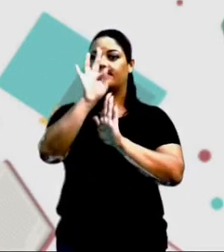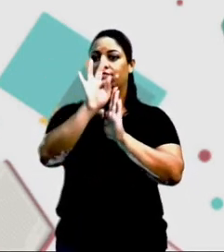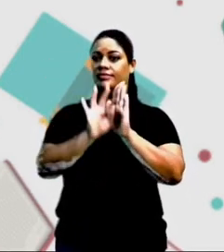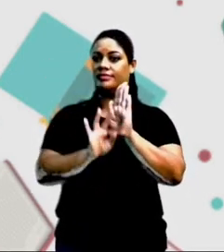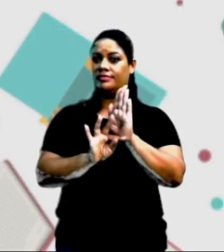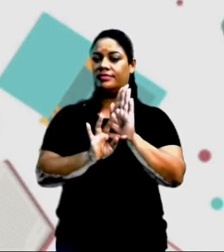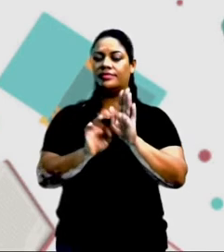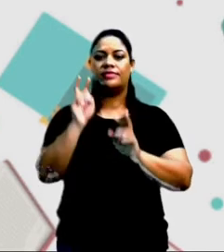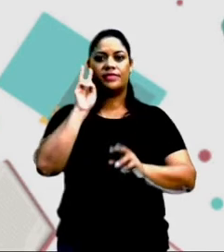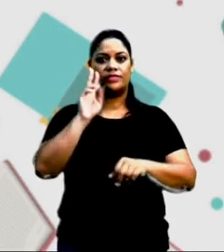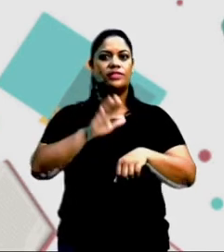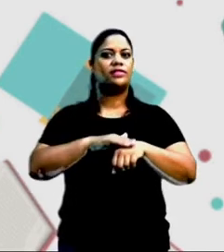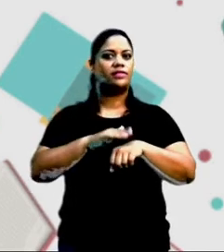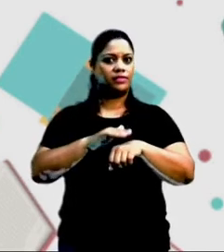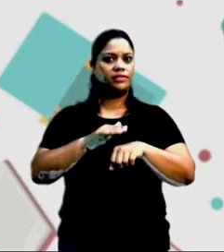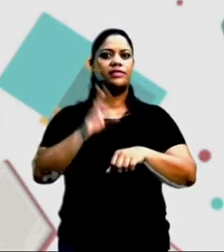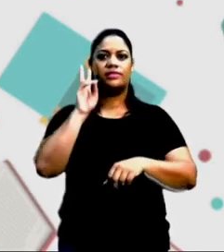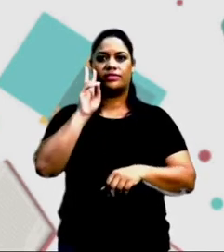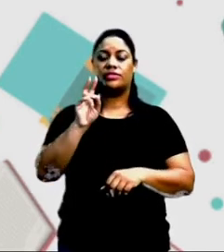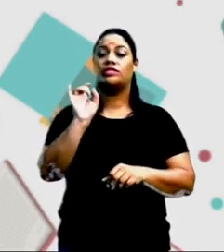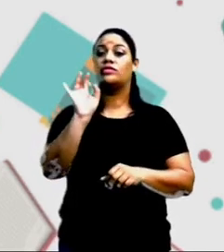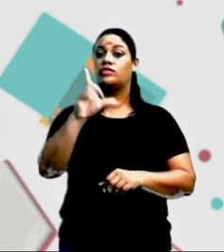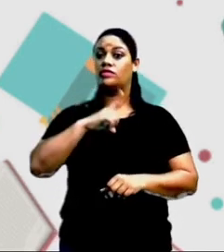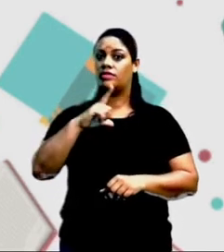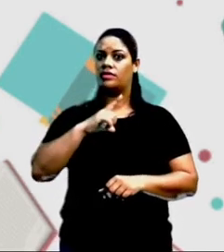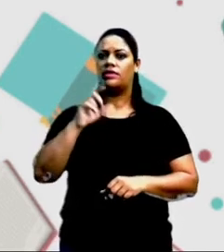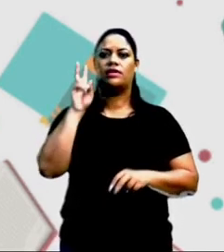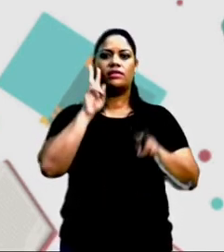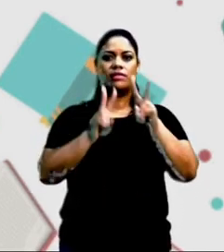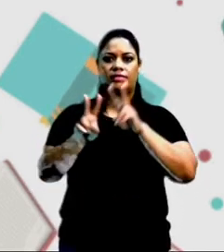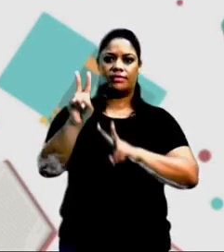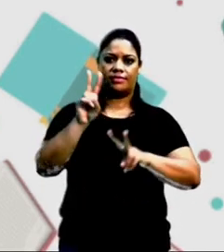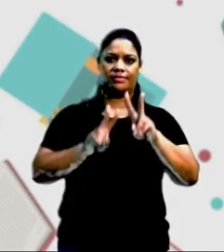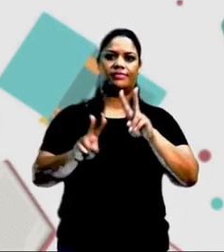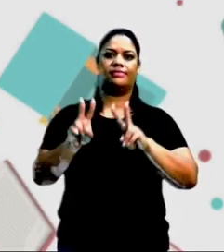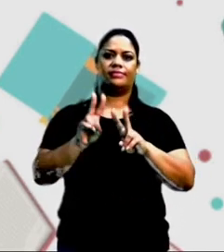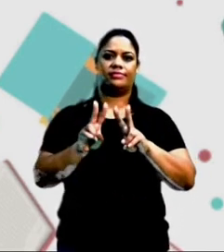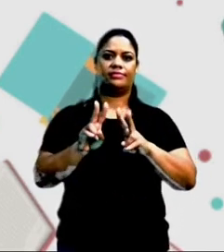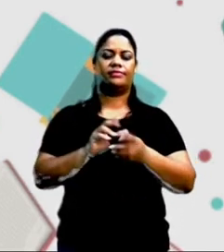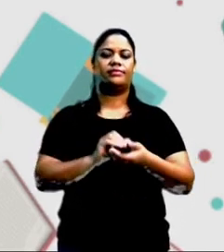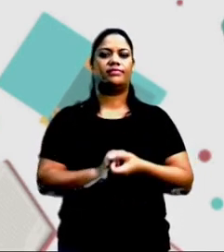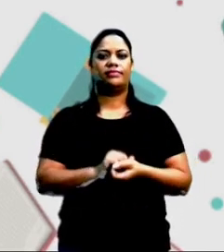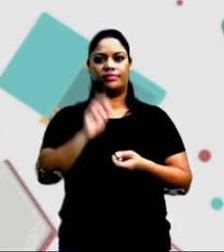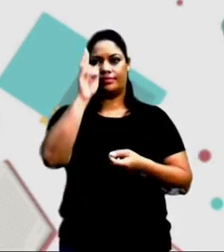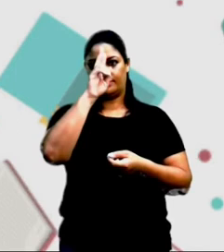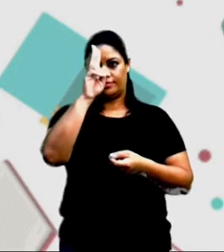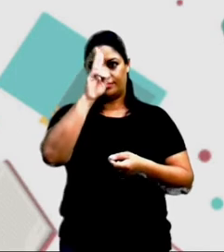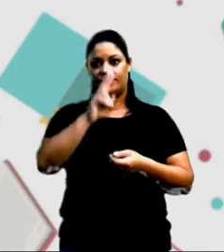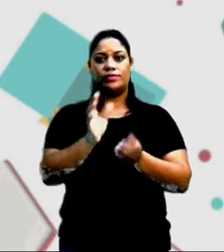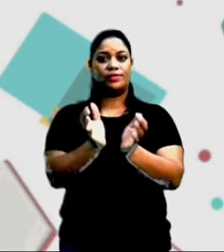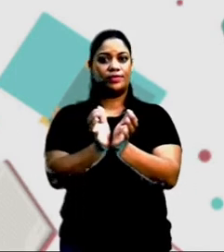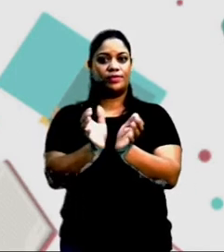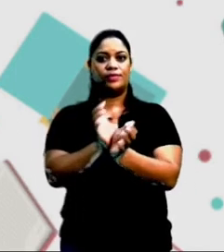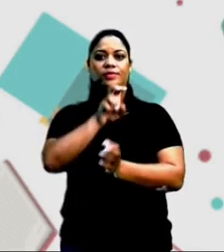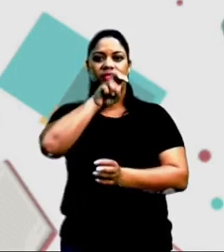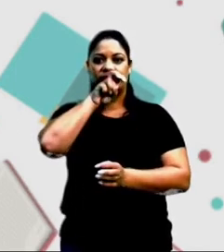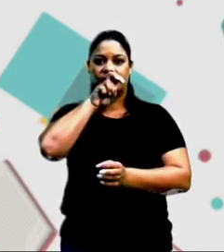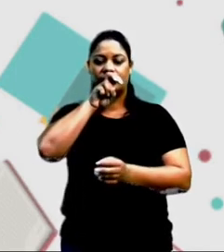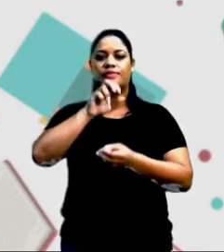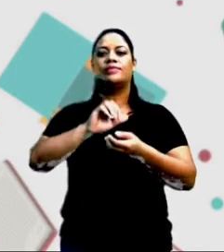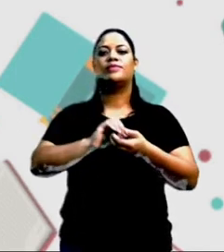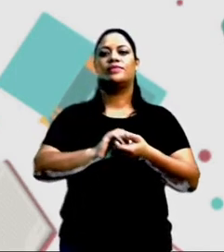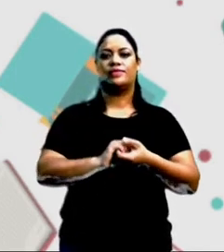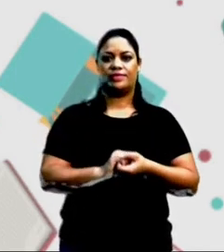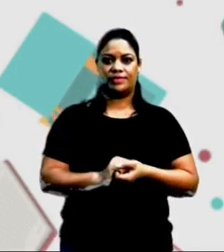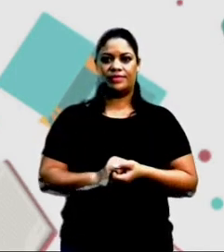texto, ver a função dele, veja que aí só tem recursos visuais, né? Tem uma história da Turma da Mônica, tá vendo aí Chico